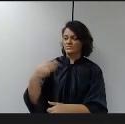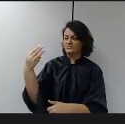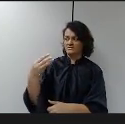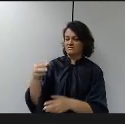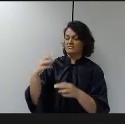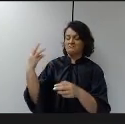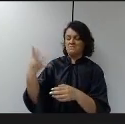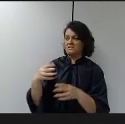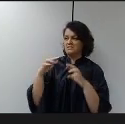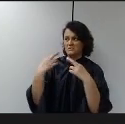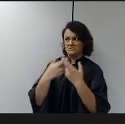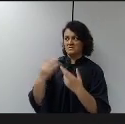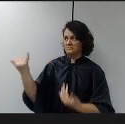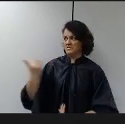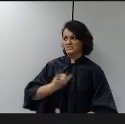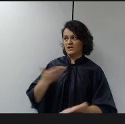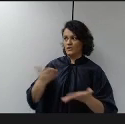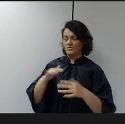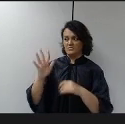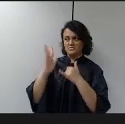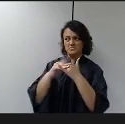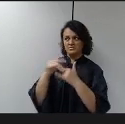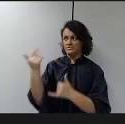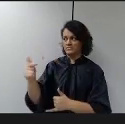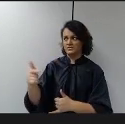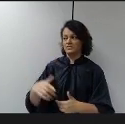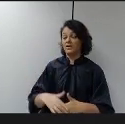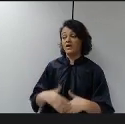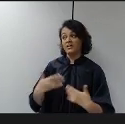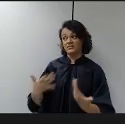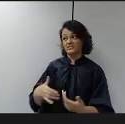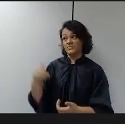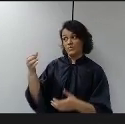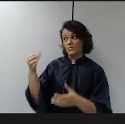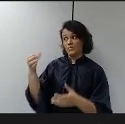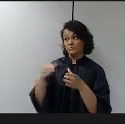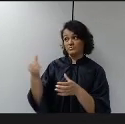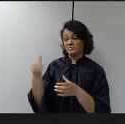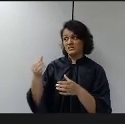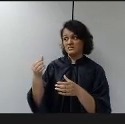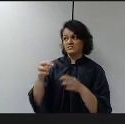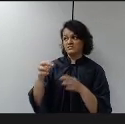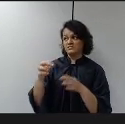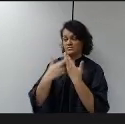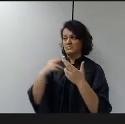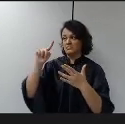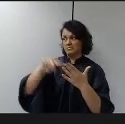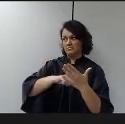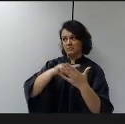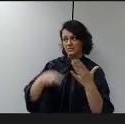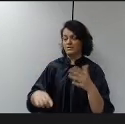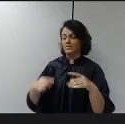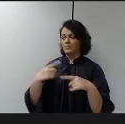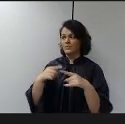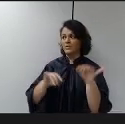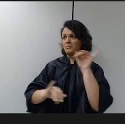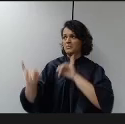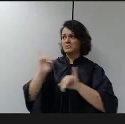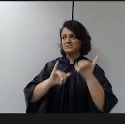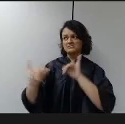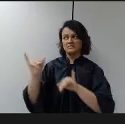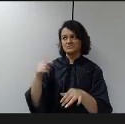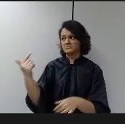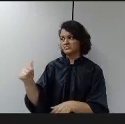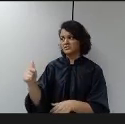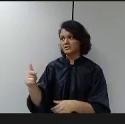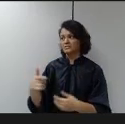que eu recebi. Assim, a sexta turma suspendeu porque não está vendo a publicidade necessária, que é o YouTube, né?